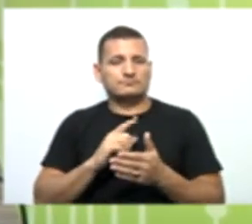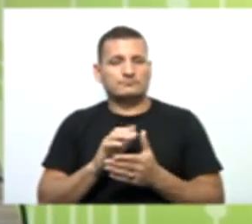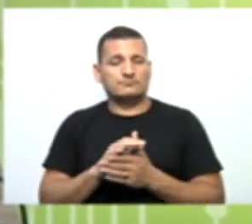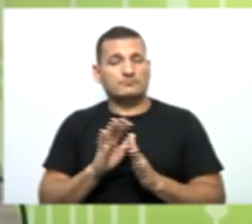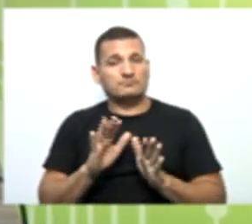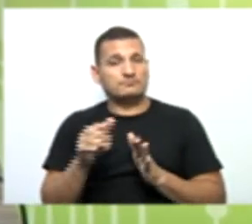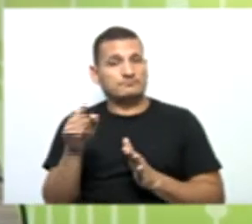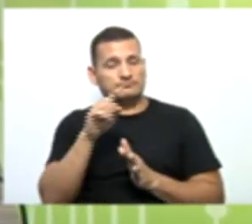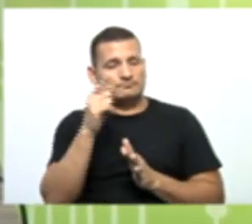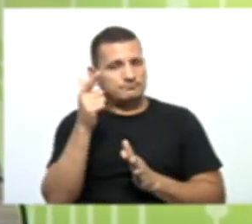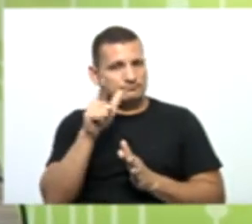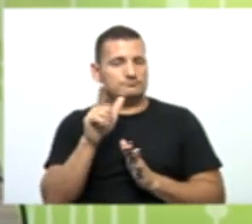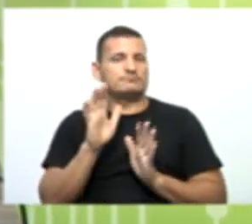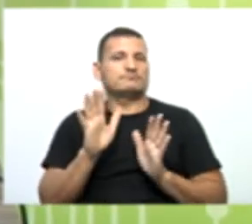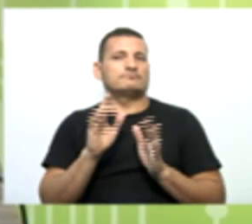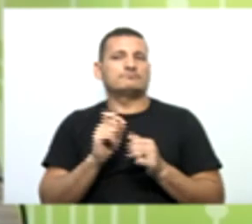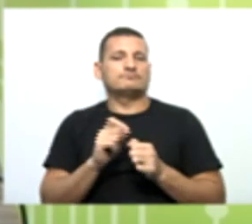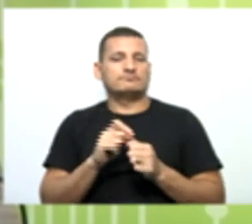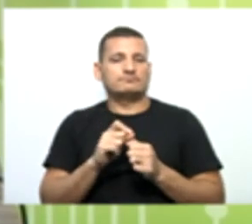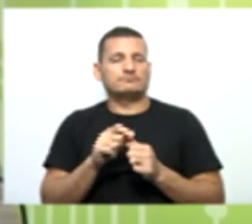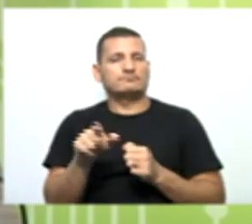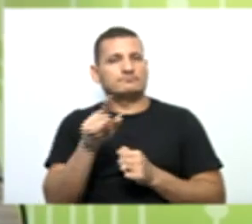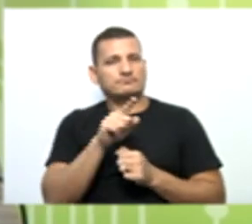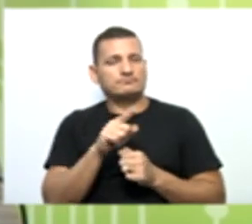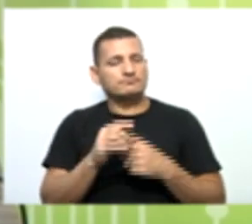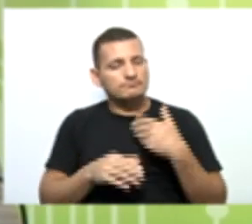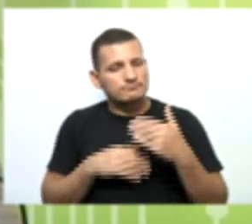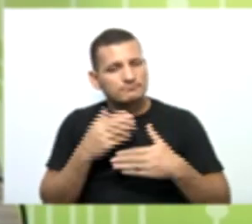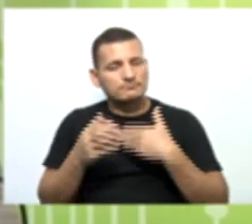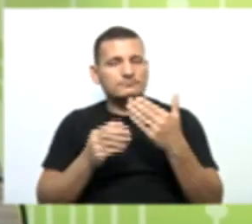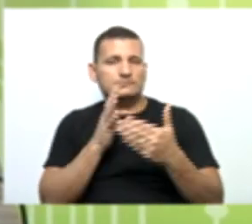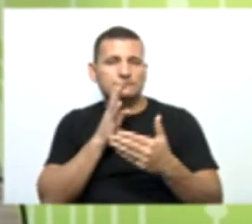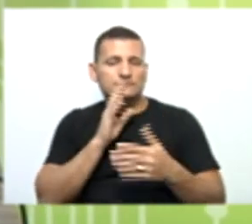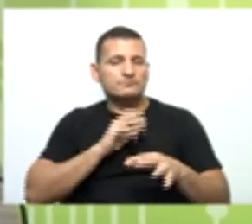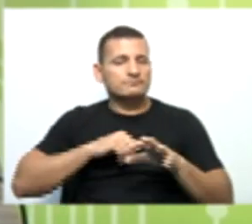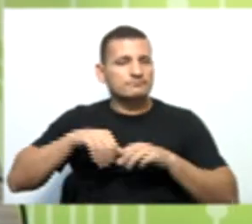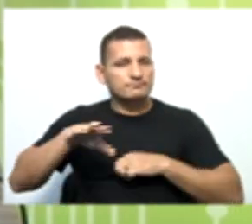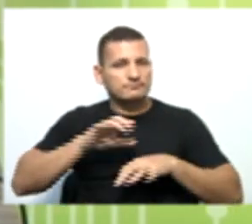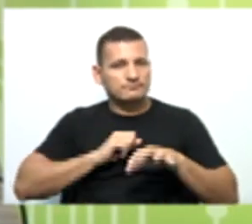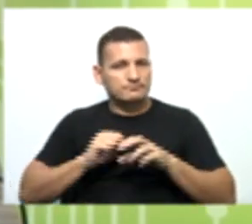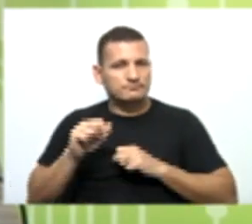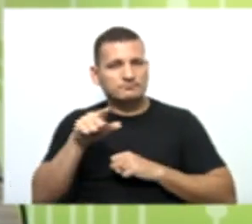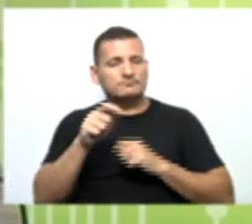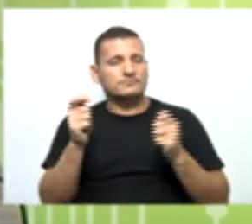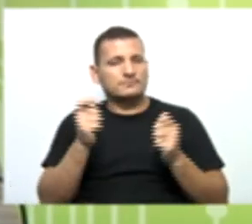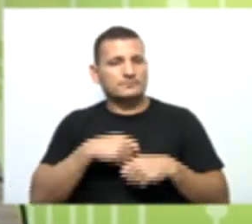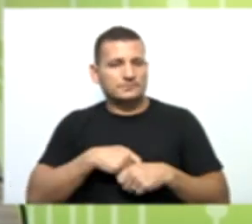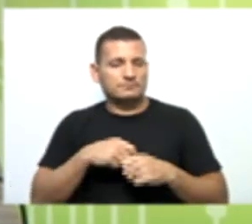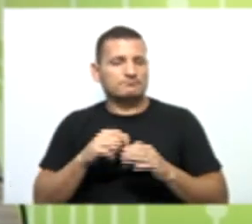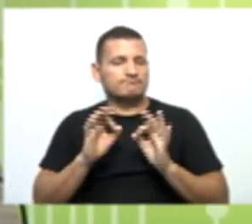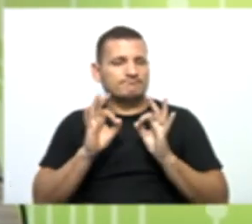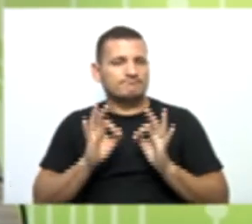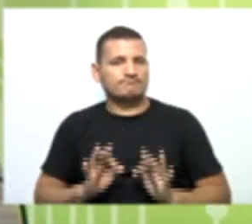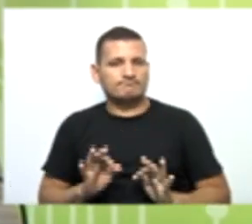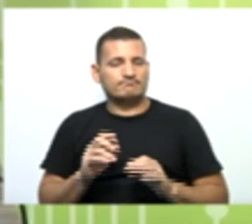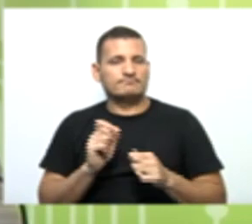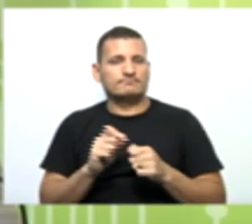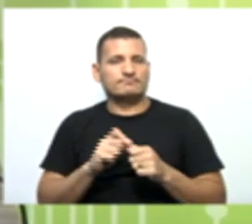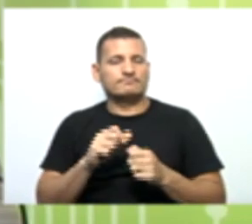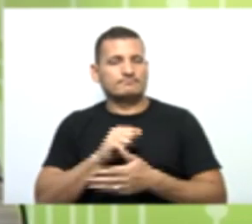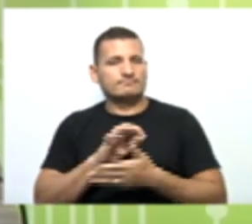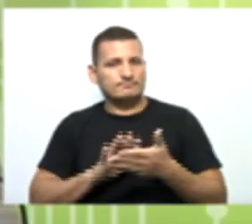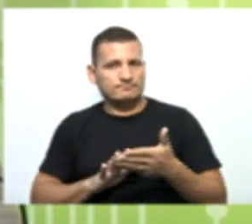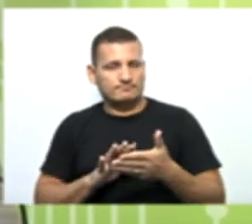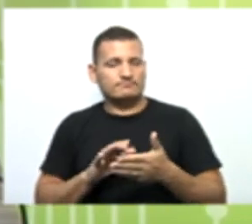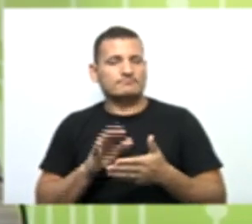que vocês não consigam fazer, certo? Vocês vão construir esse conhecimento para as próximas aulas e vão ser capazes com certeza de fazer essa atividade,